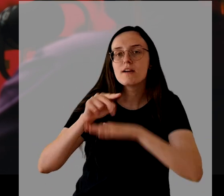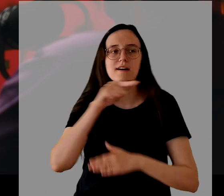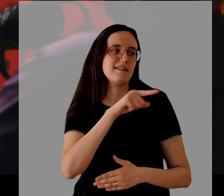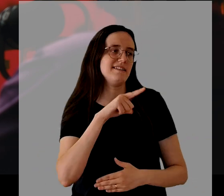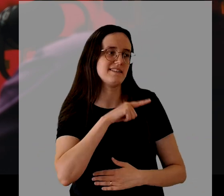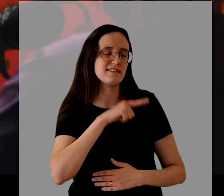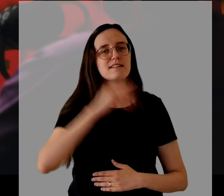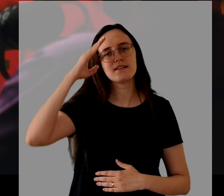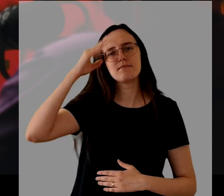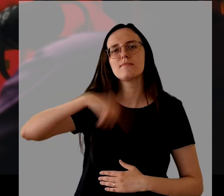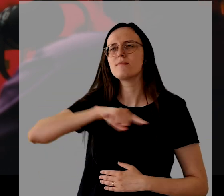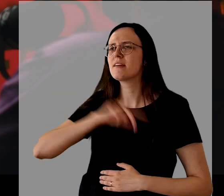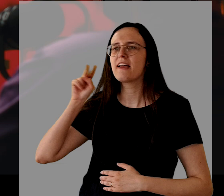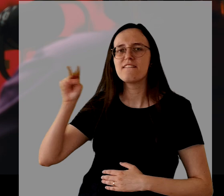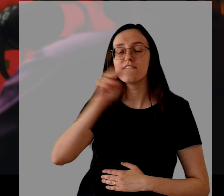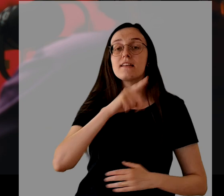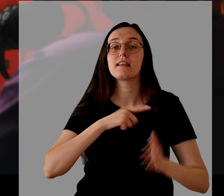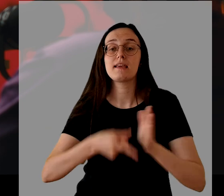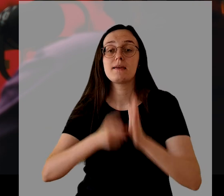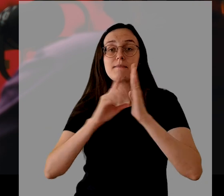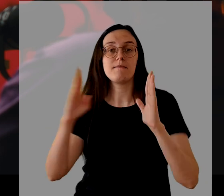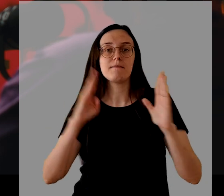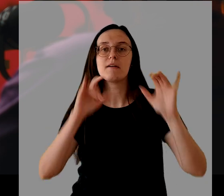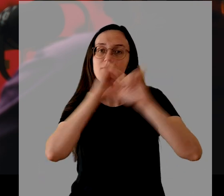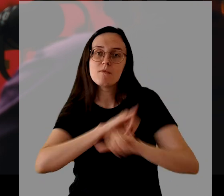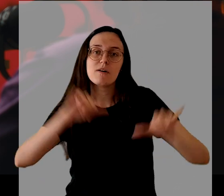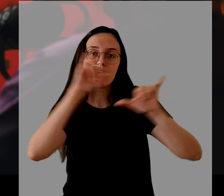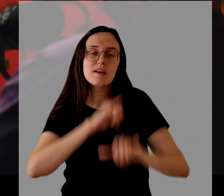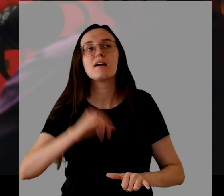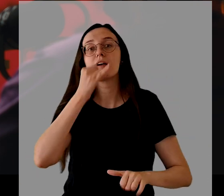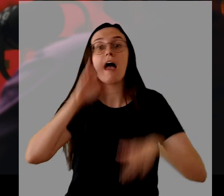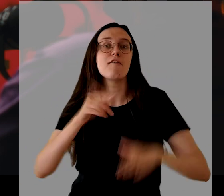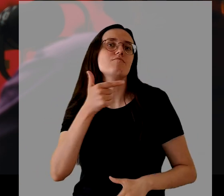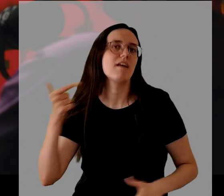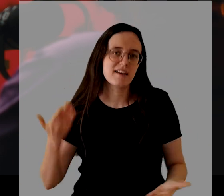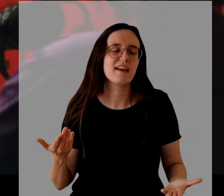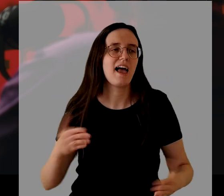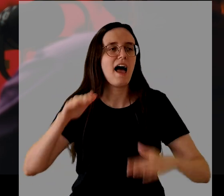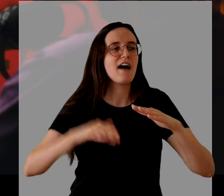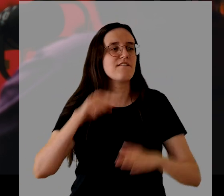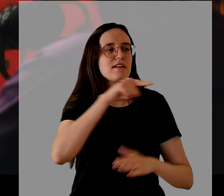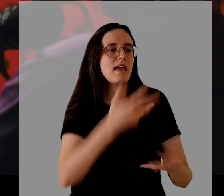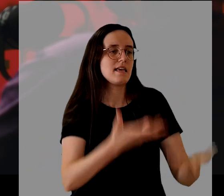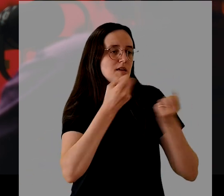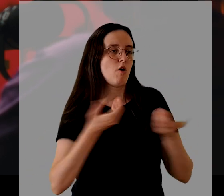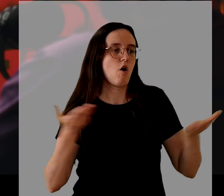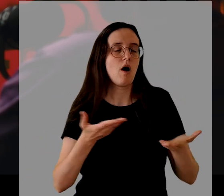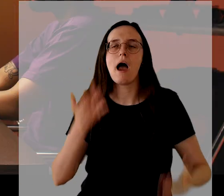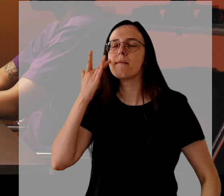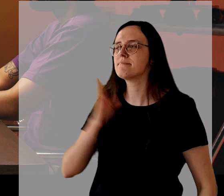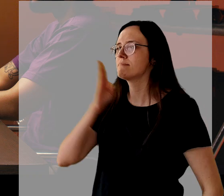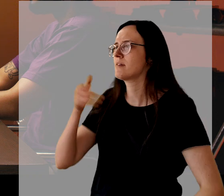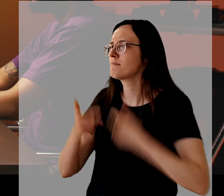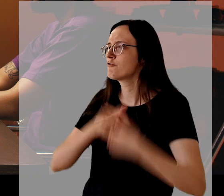você tem, principalmente a gente vê tempo de pré, né? Tempo de pré de publicidade, às vezes nem existe. Às vezes recebeu o trabalho agora, você só está